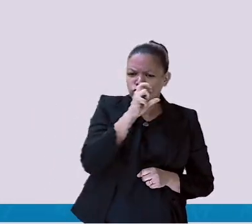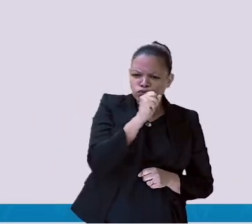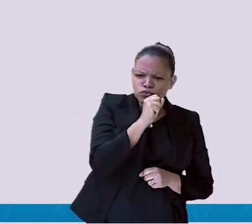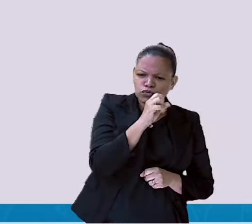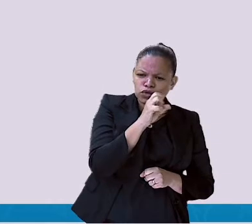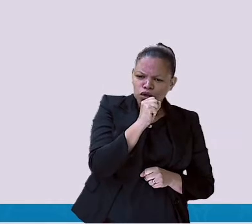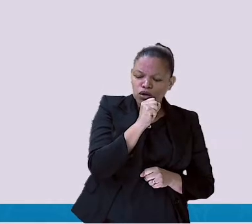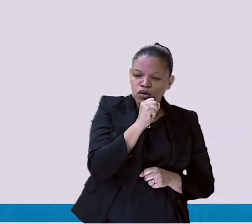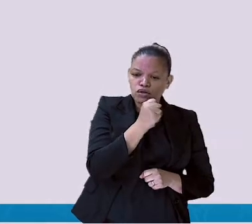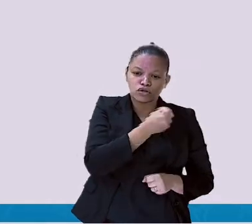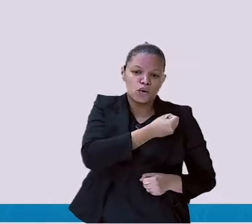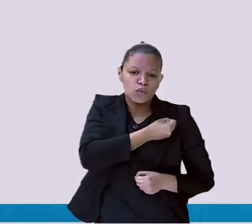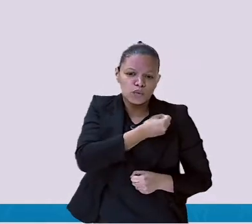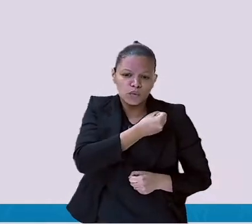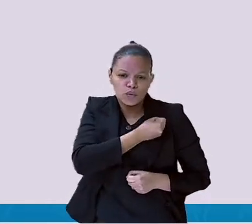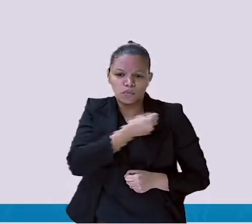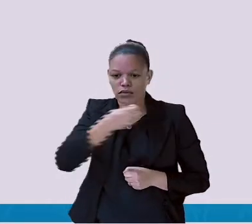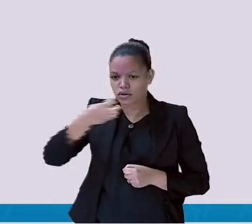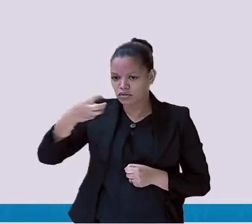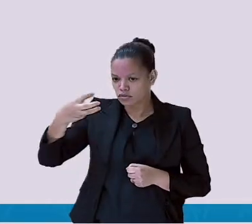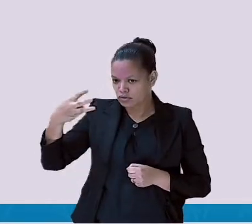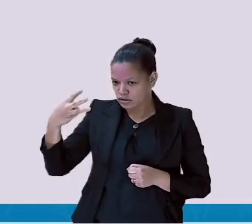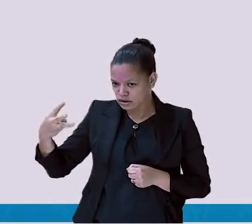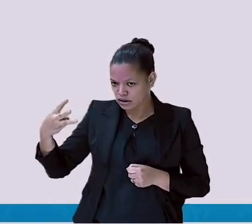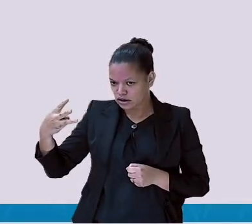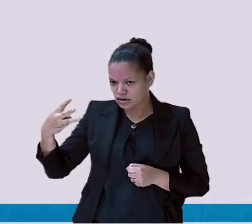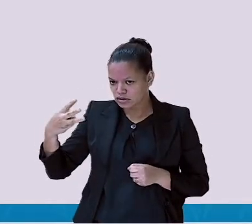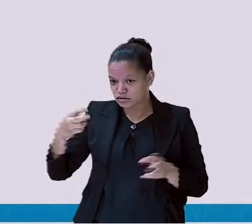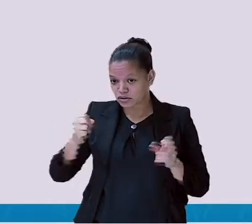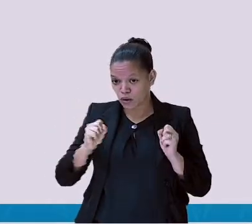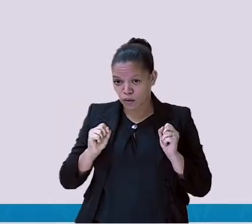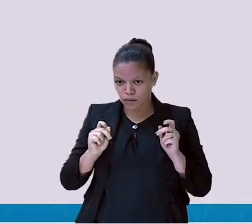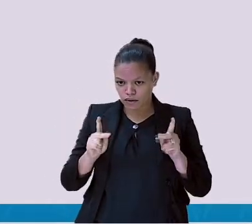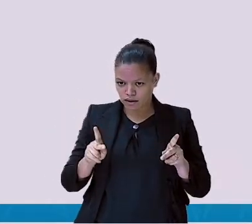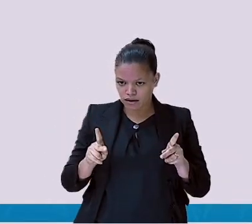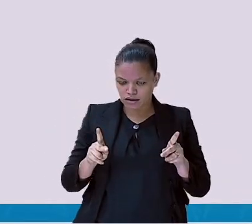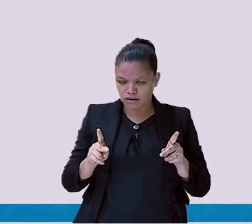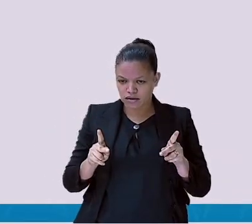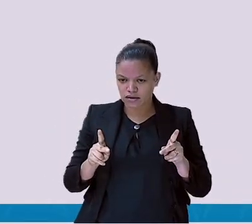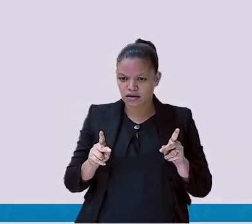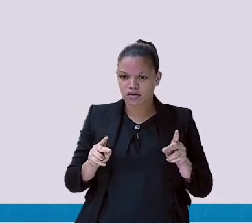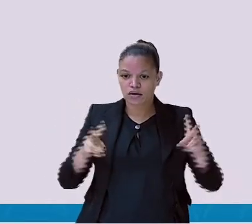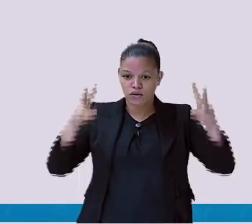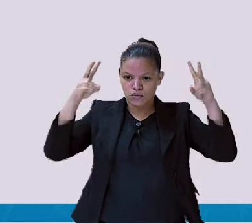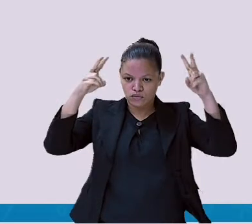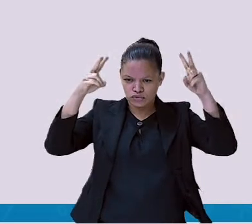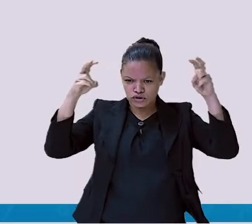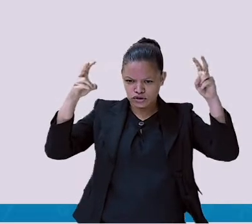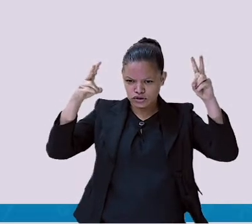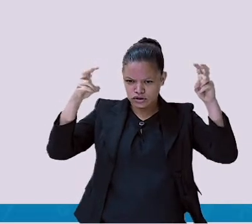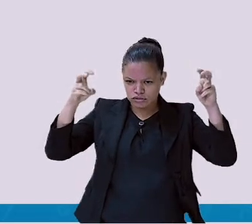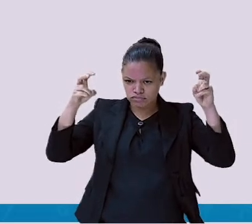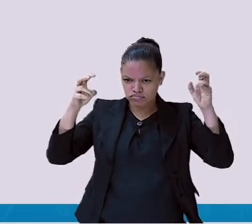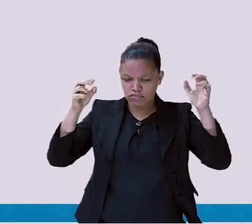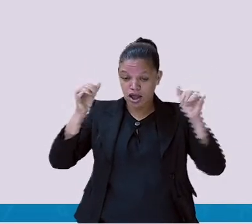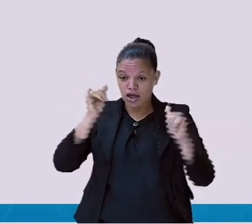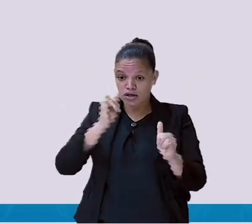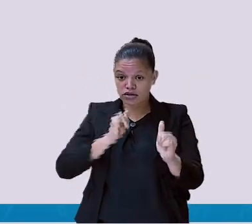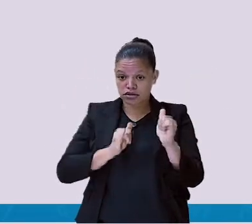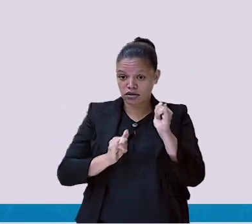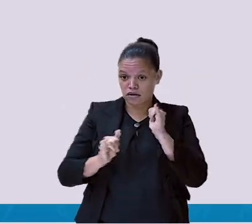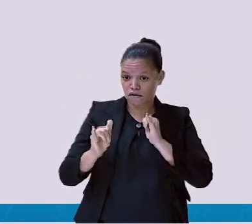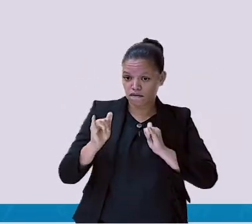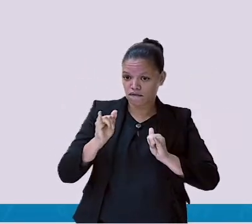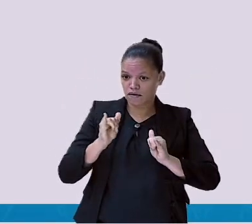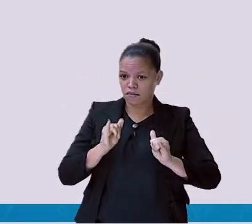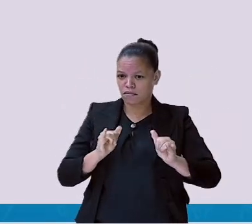o título e as informações que somente de você visualizar de uma forma simples você consegue